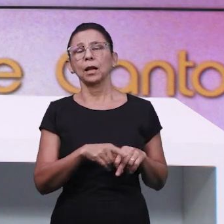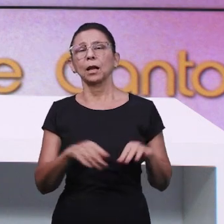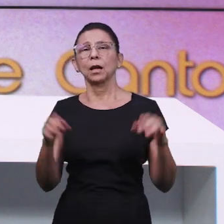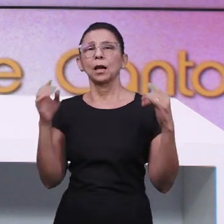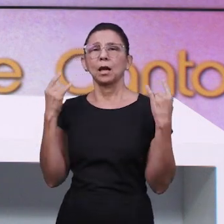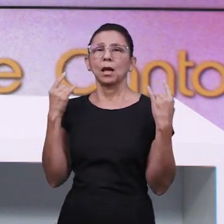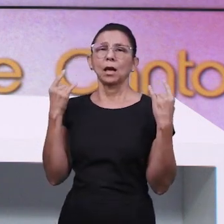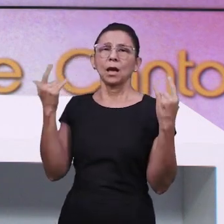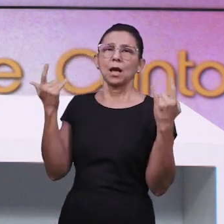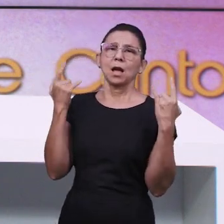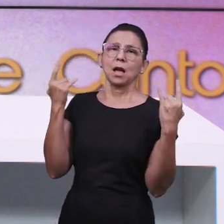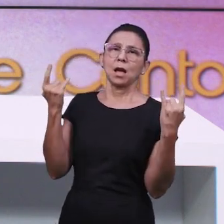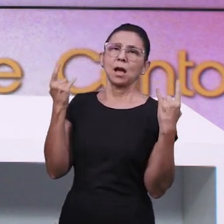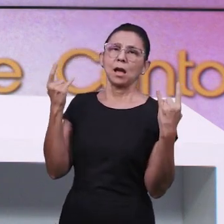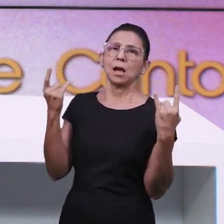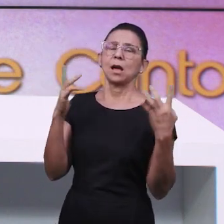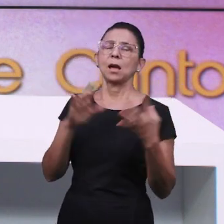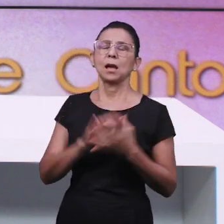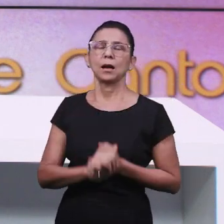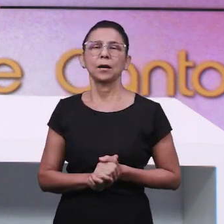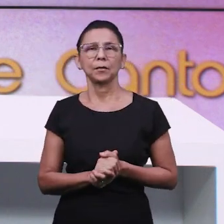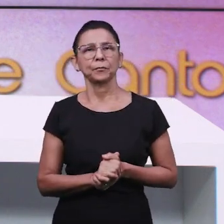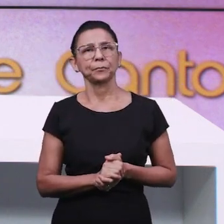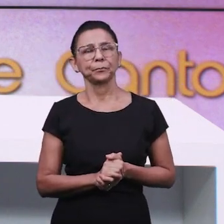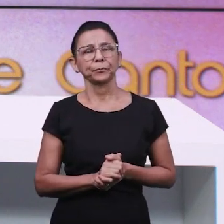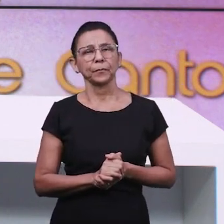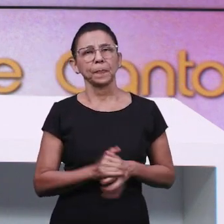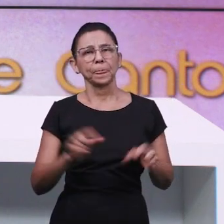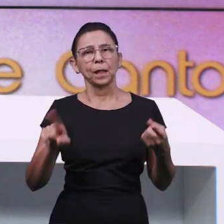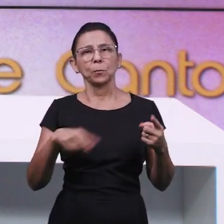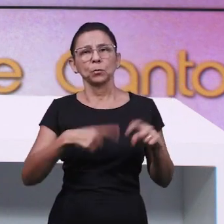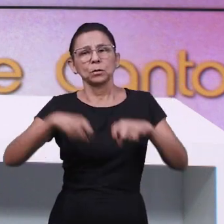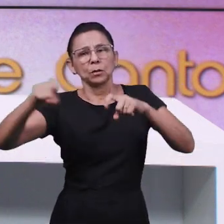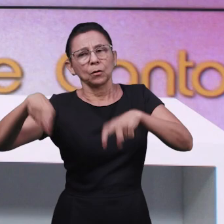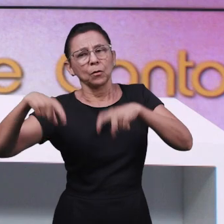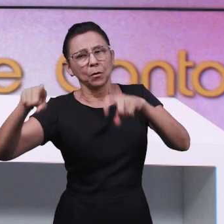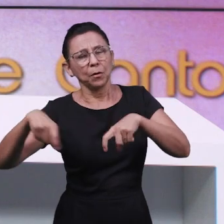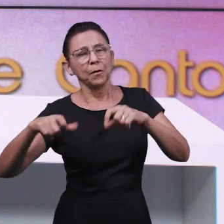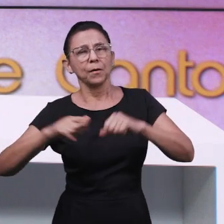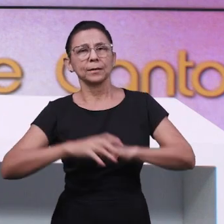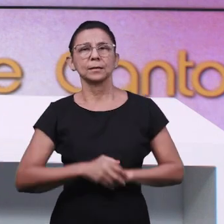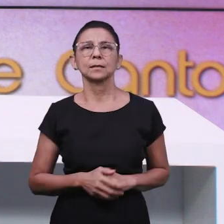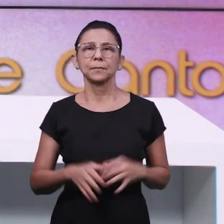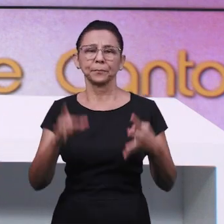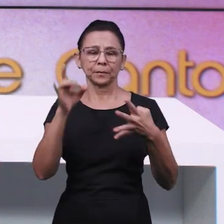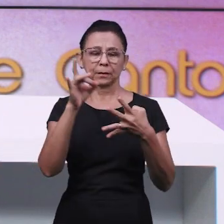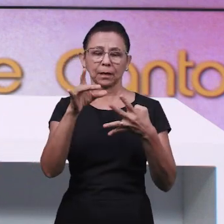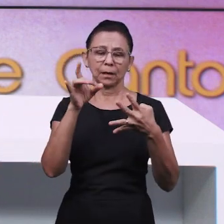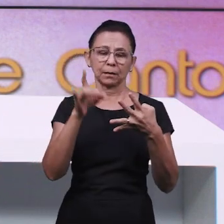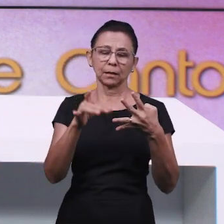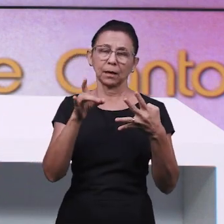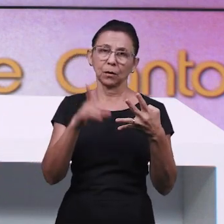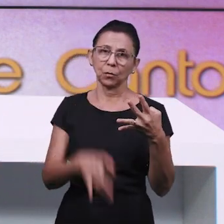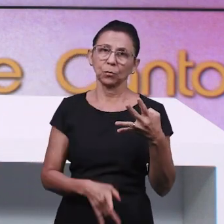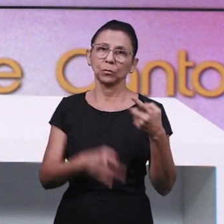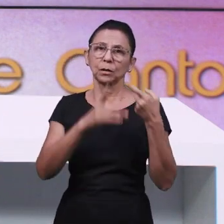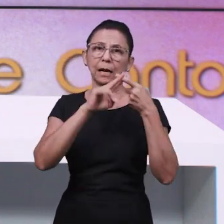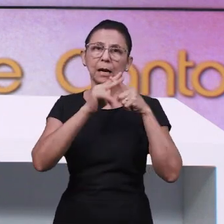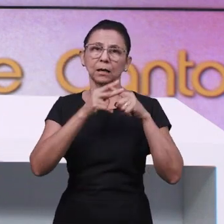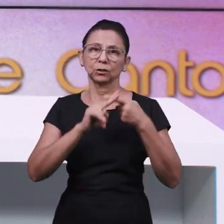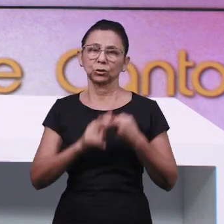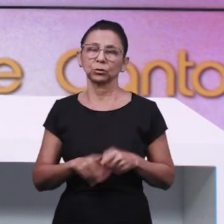o sertanejo, o belting, ou seja, cada estilo realiza